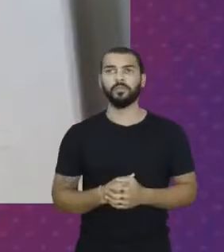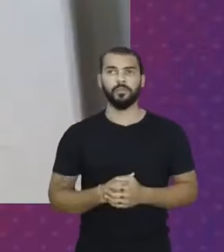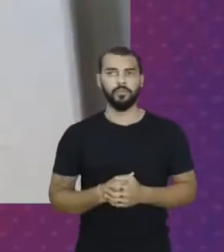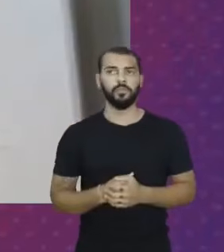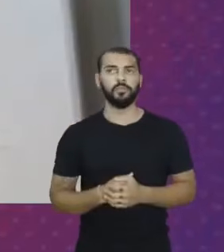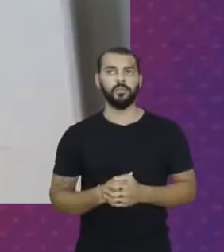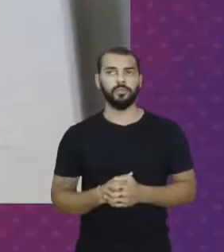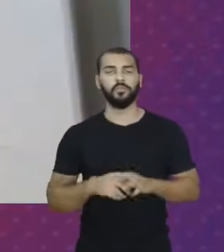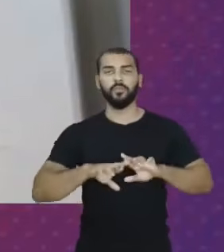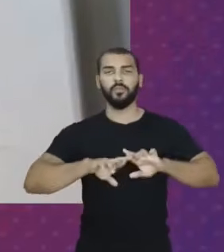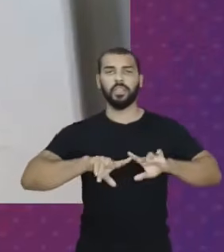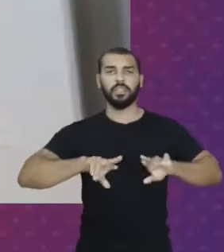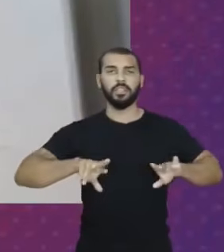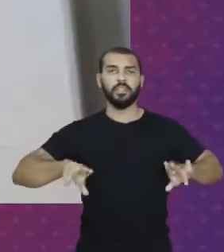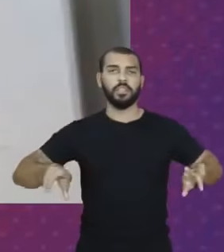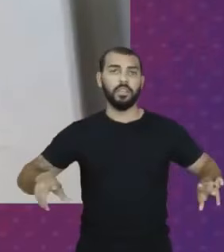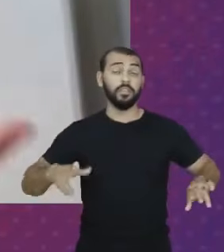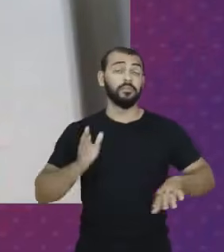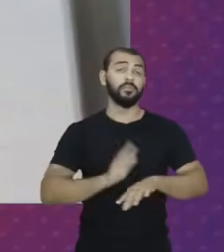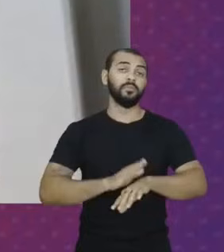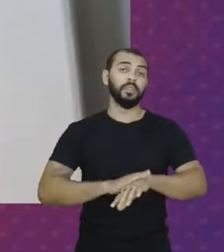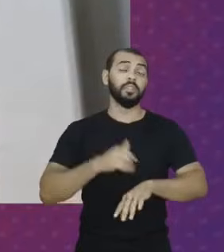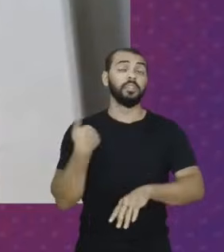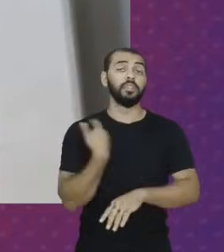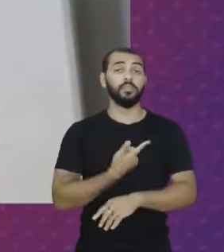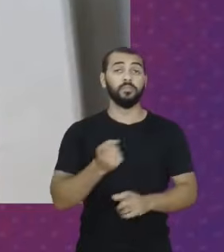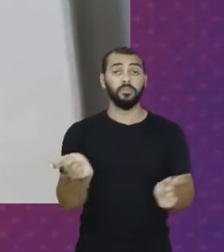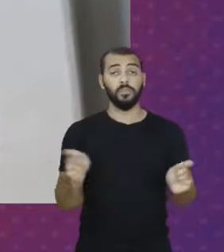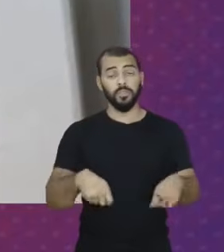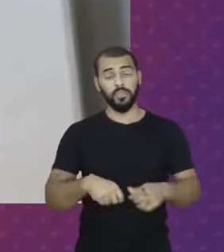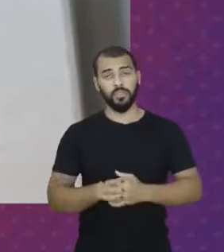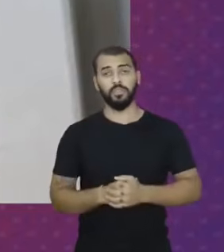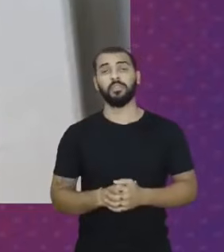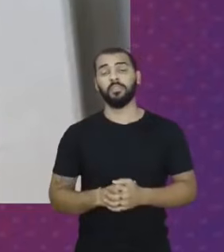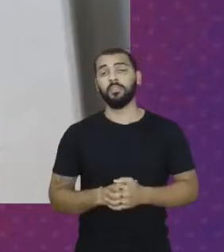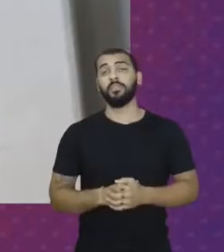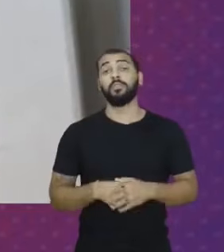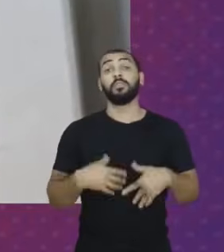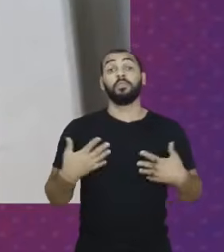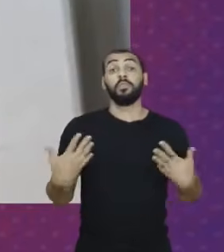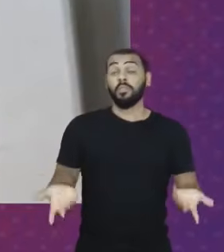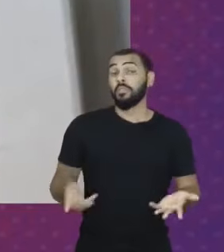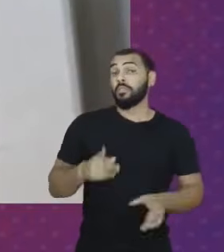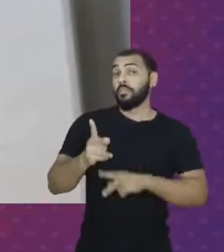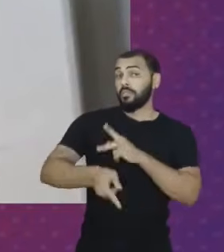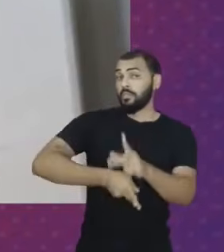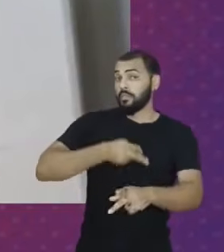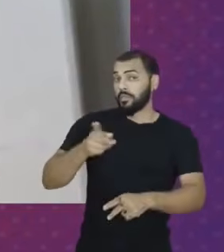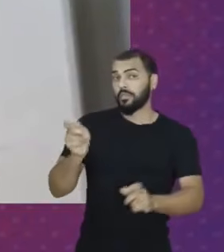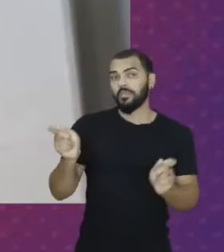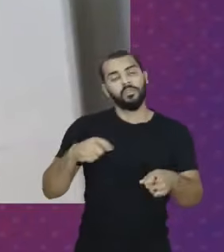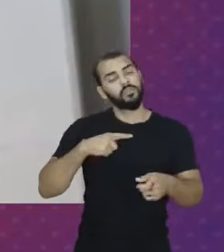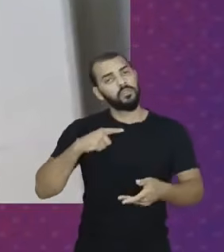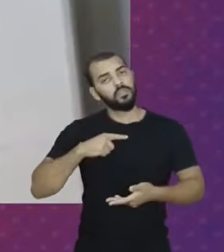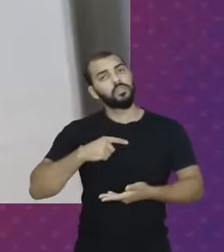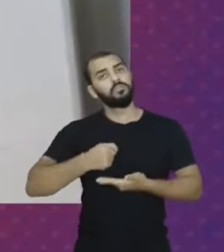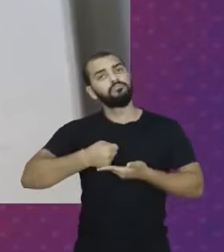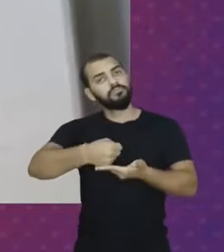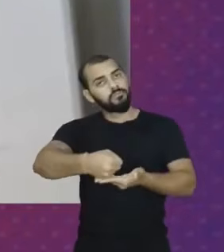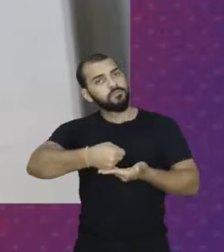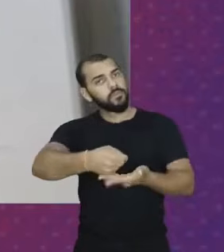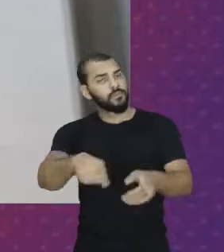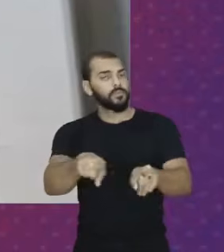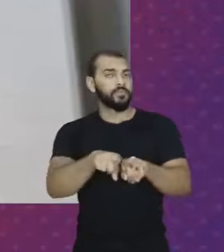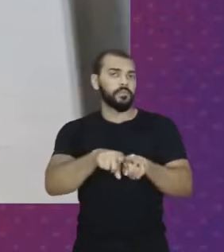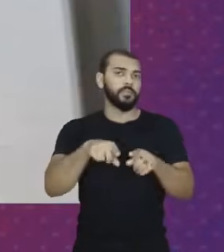várias iniciativas que nós podemos e devemos fazer para que essa população esteja assistida também. Porque frequentemente